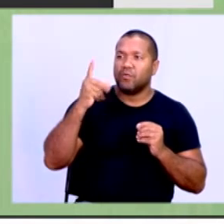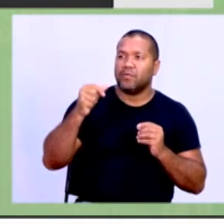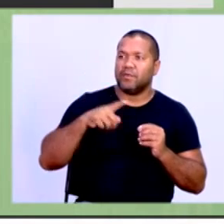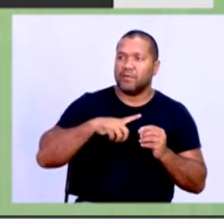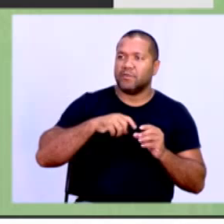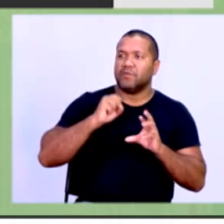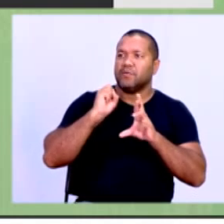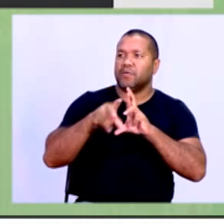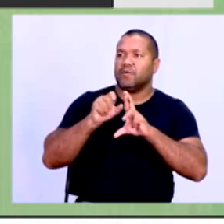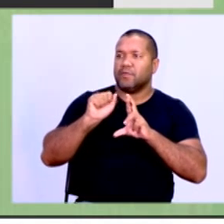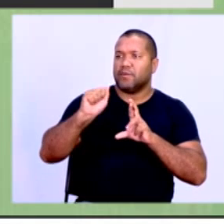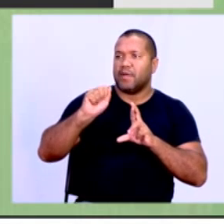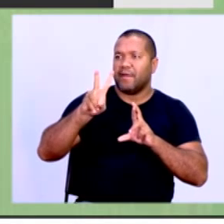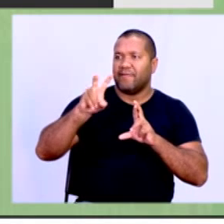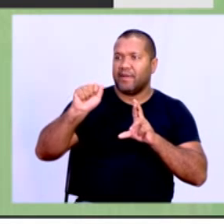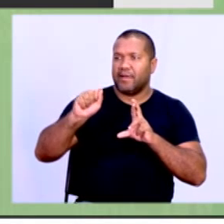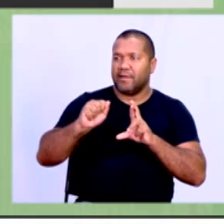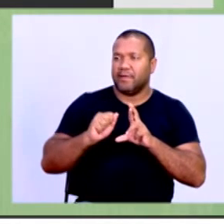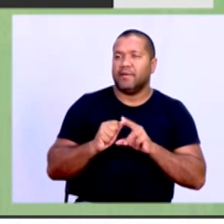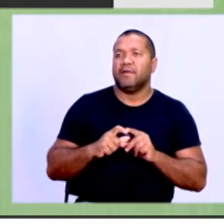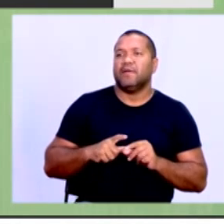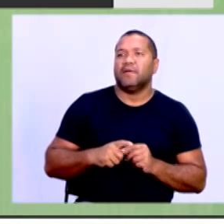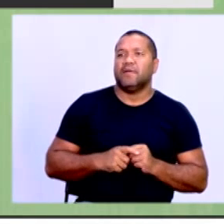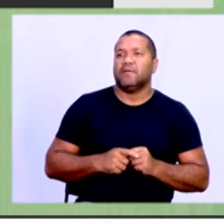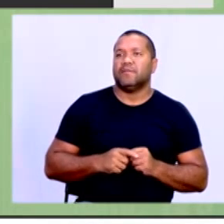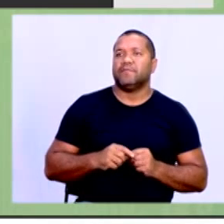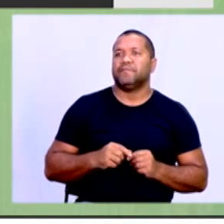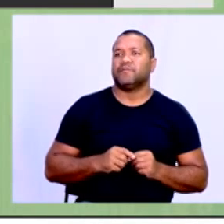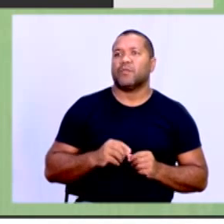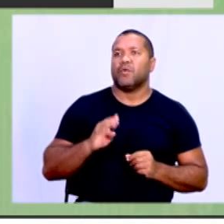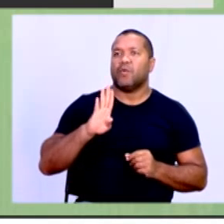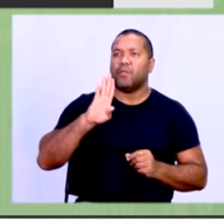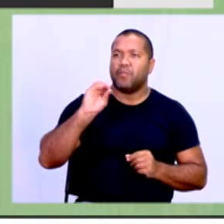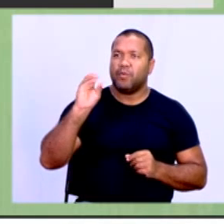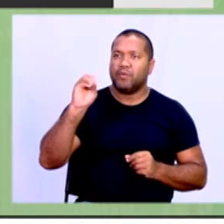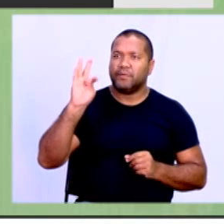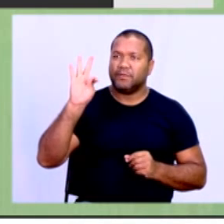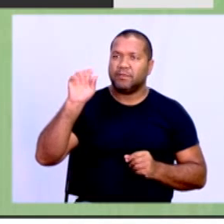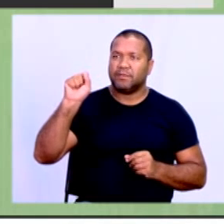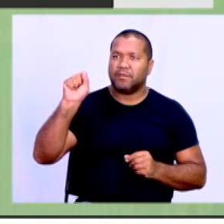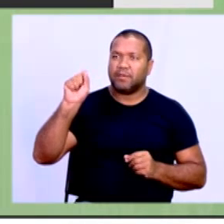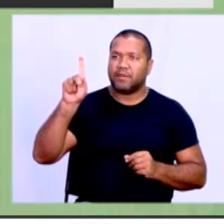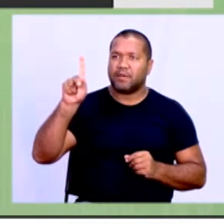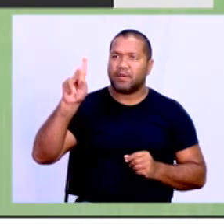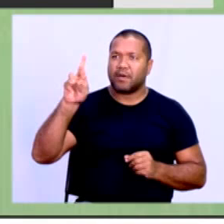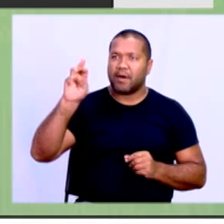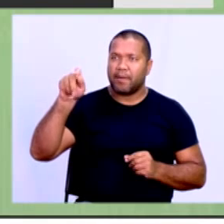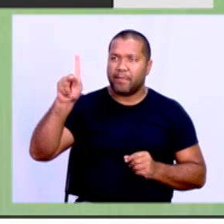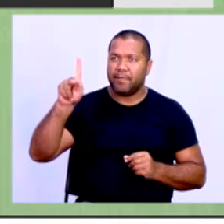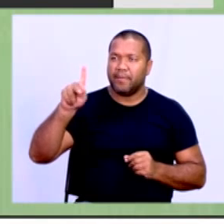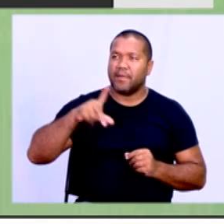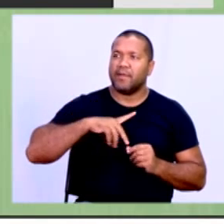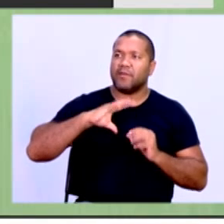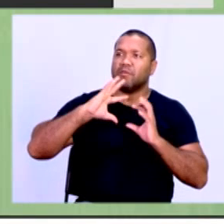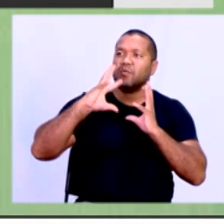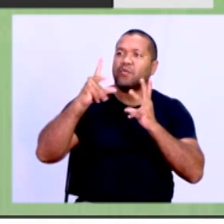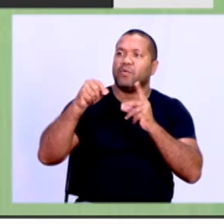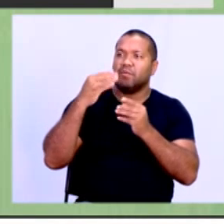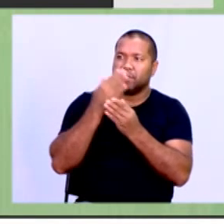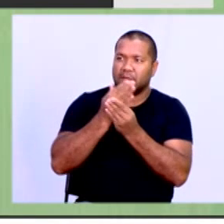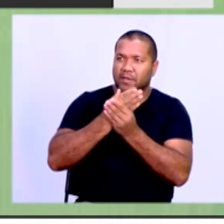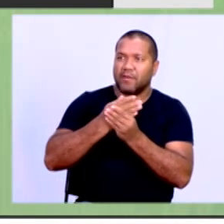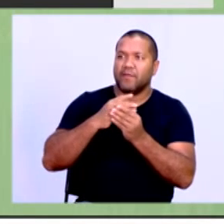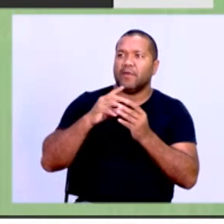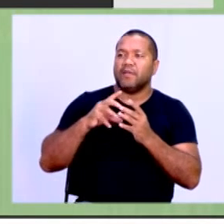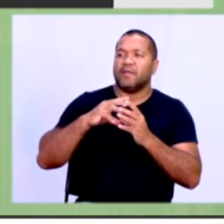lá. O Bootstrap é o local onde fica alguns arquivos para inicializar e carregar automaticamente os componentes